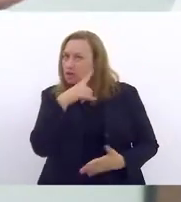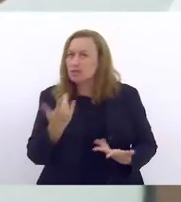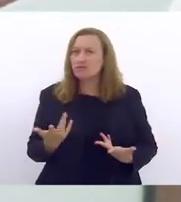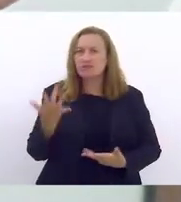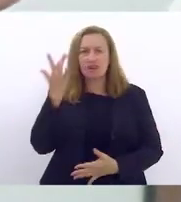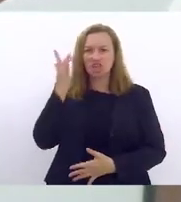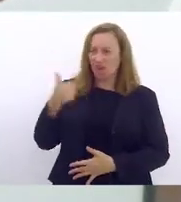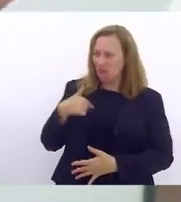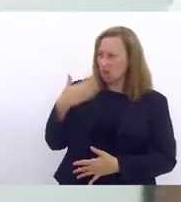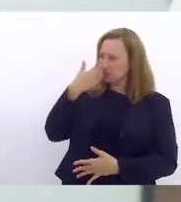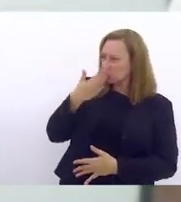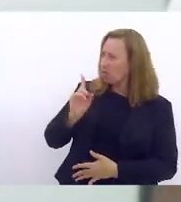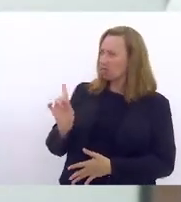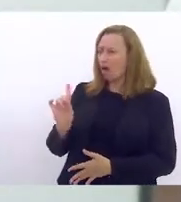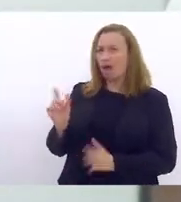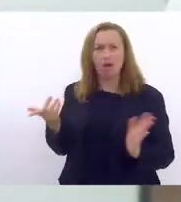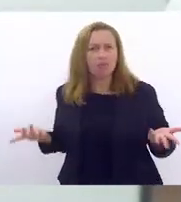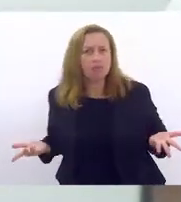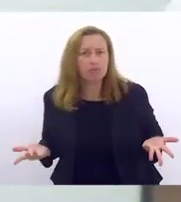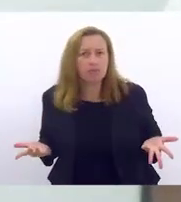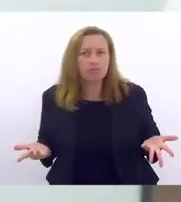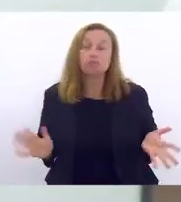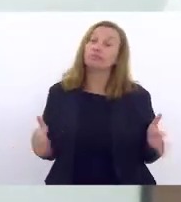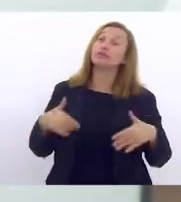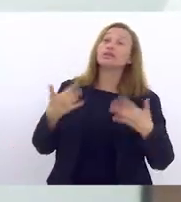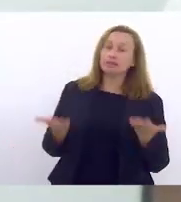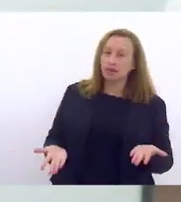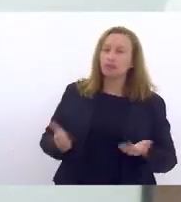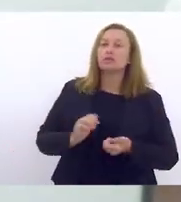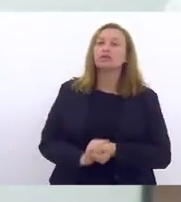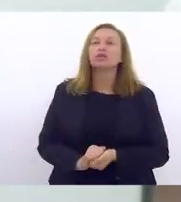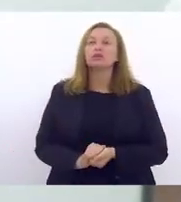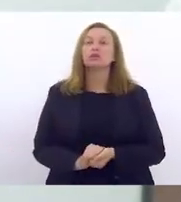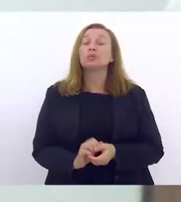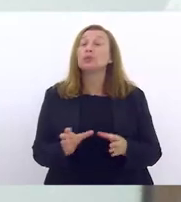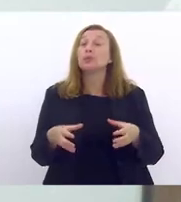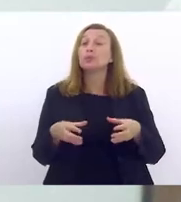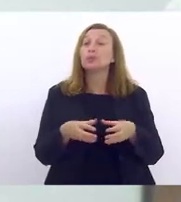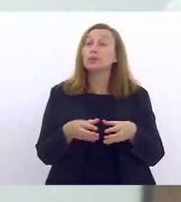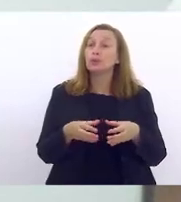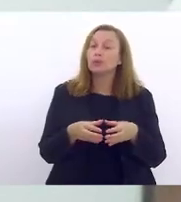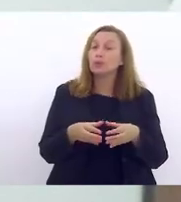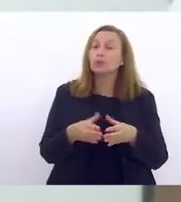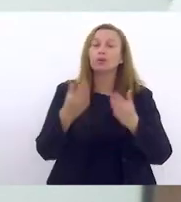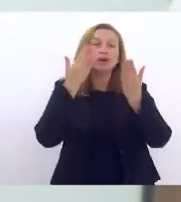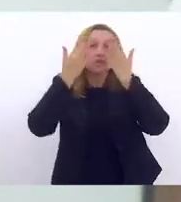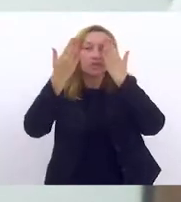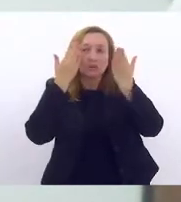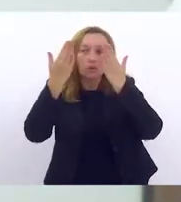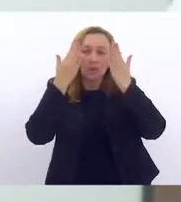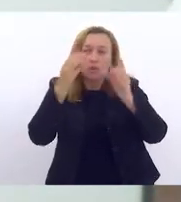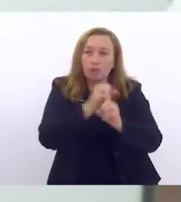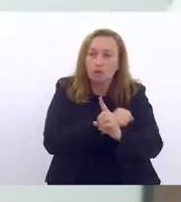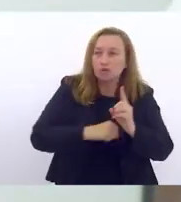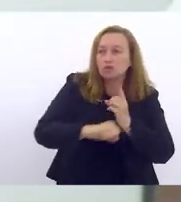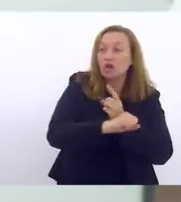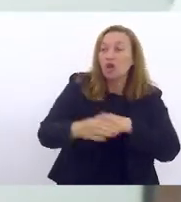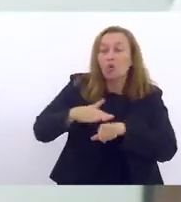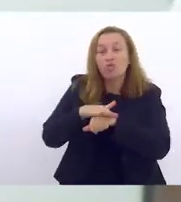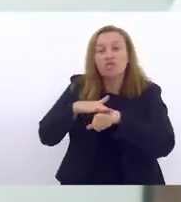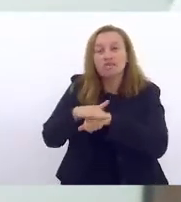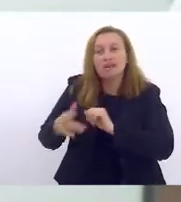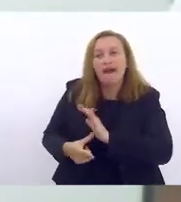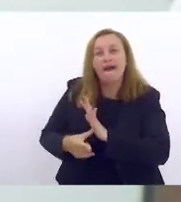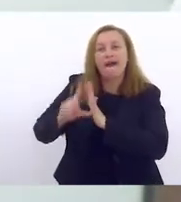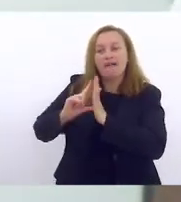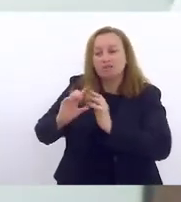sou uma prostituta, ou sei lá. Então, nosso pessoal, psicólogo, assistente social, ia conversar antes para